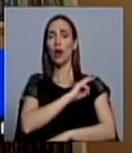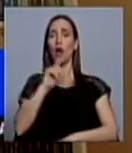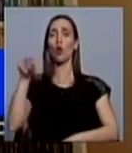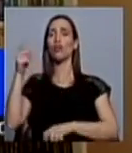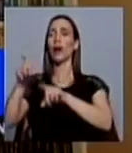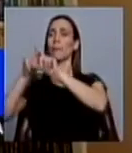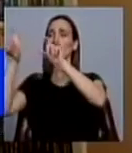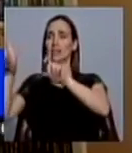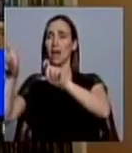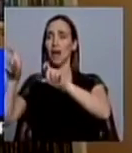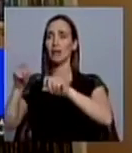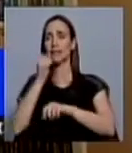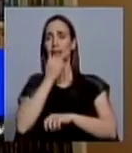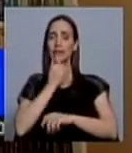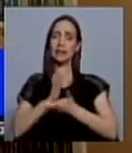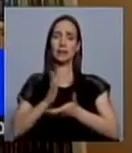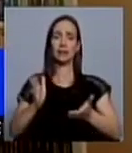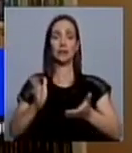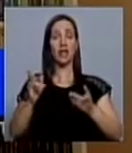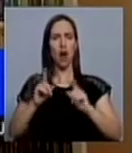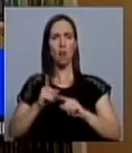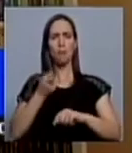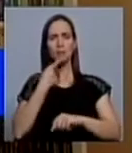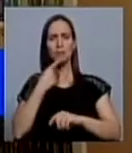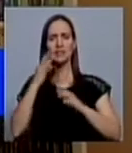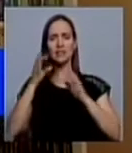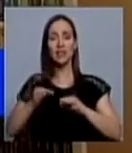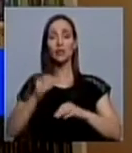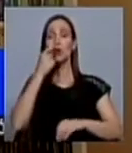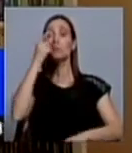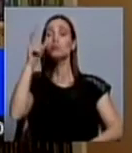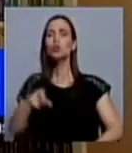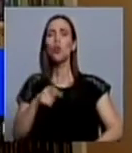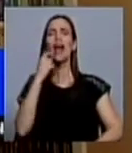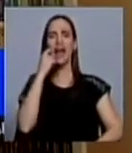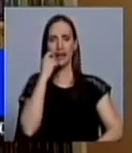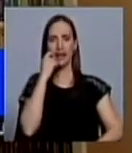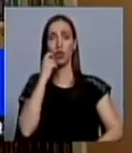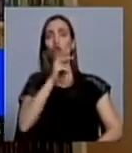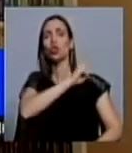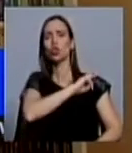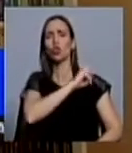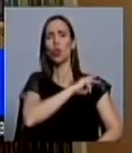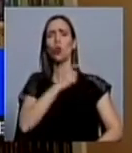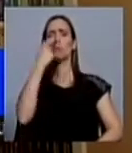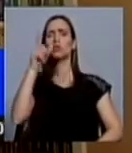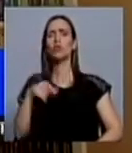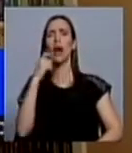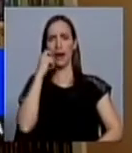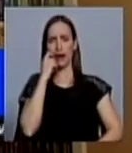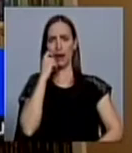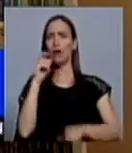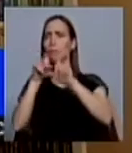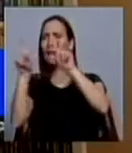ficamos contentes com isto. Tem que se perceber exatamente quem são as pessoas naturais, quem são os indivíduos que estão por trás de todas estas